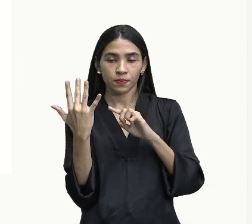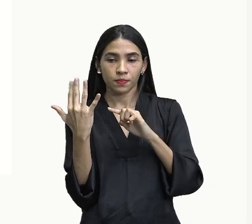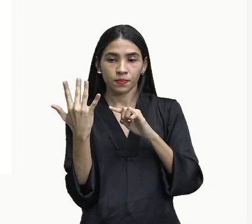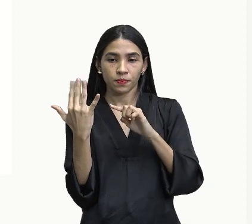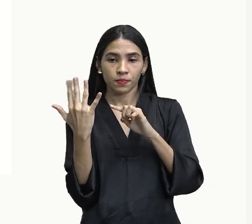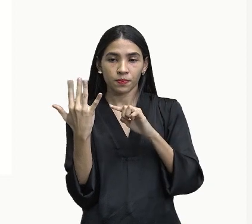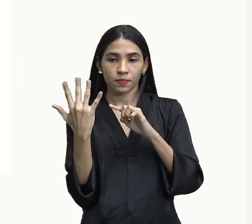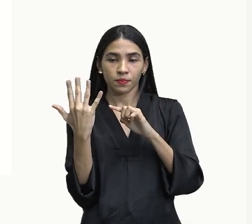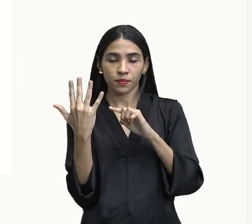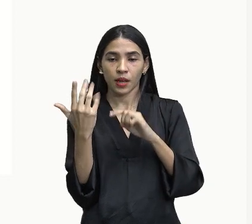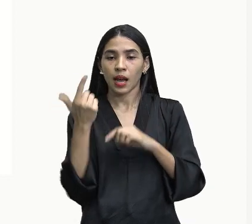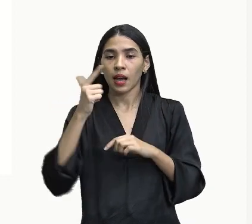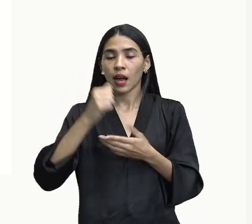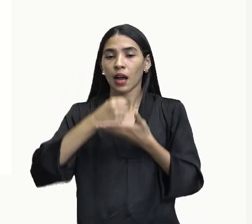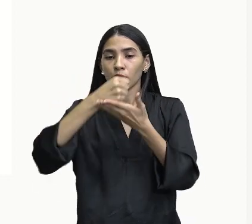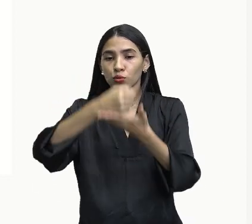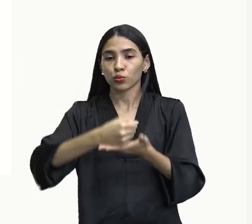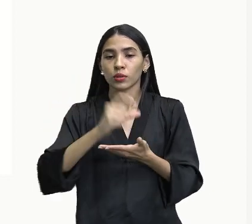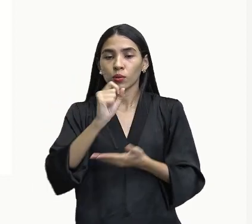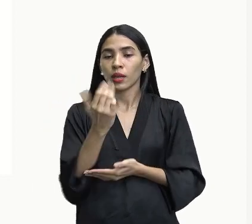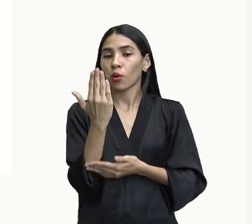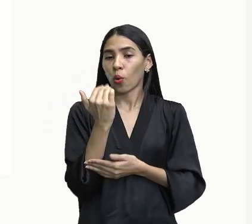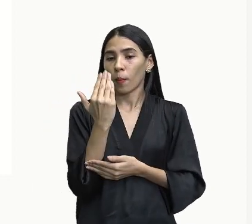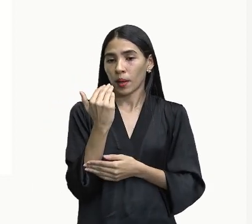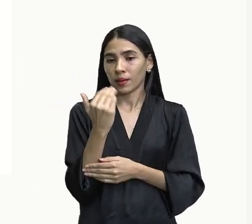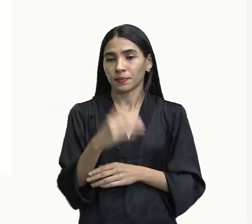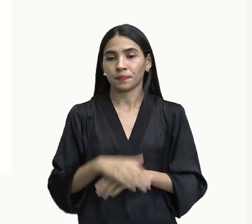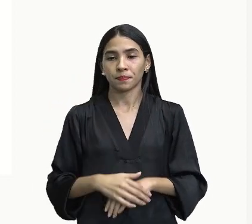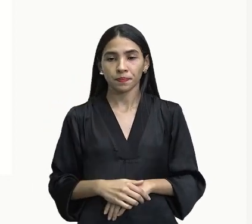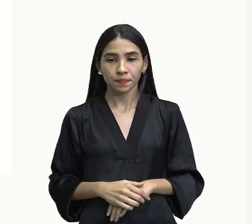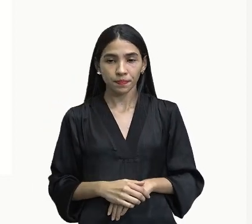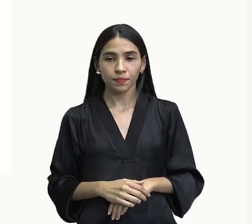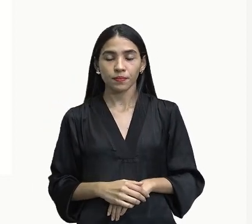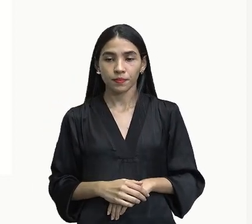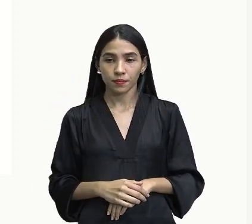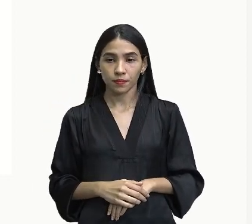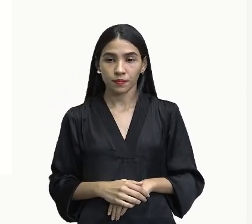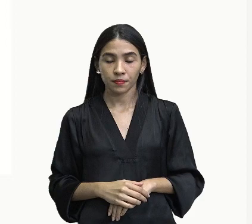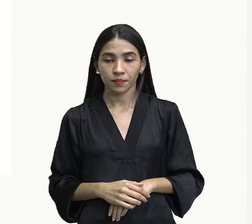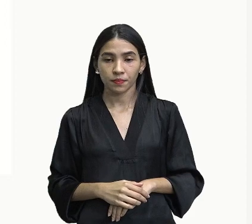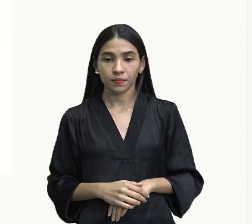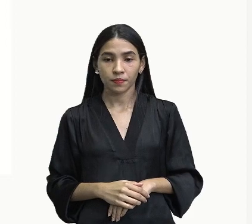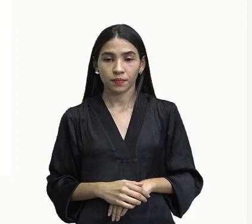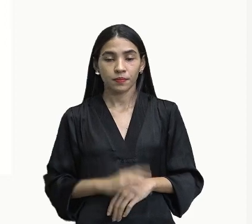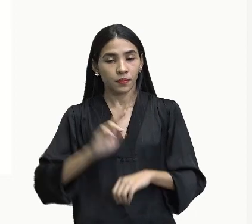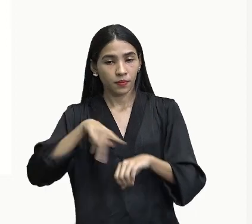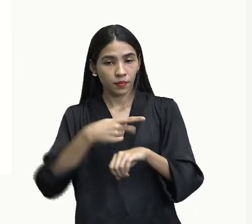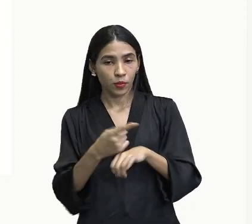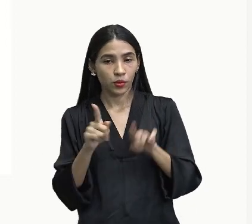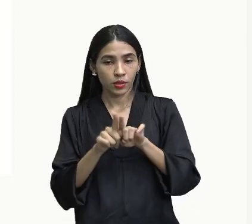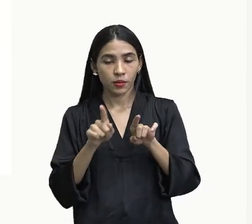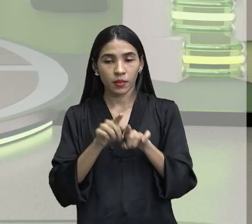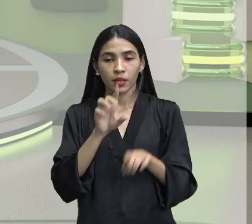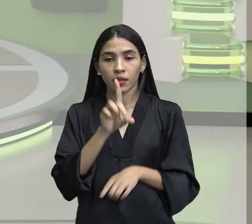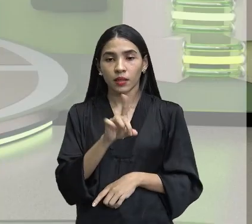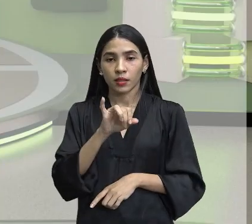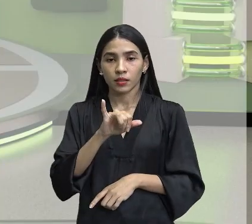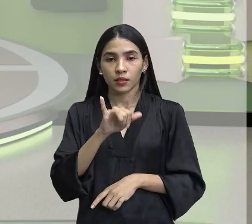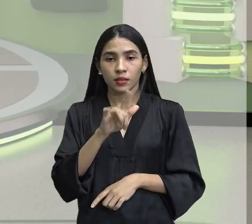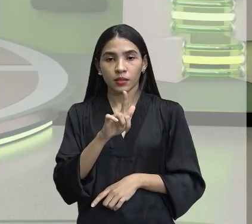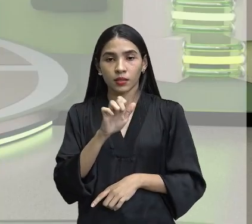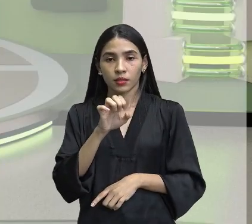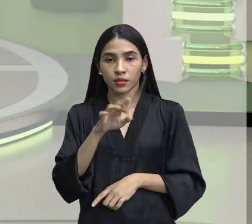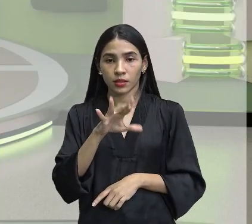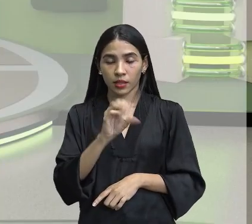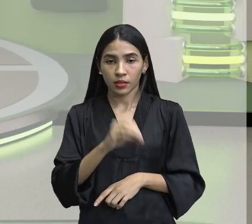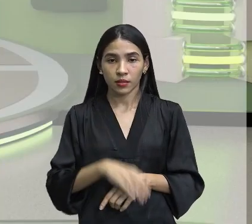na digestão posteriormente, né, na inserção deles dentro do corpo e posteriormente na digestão.